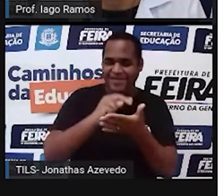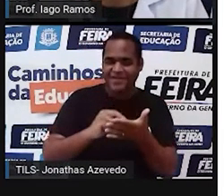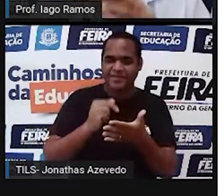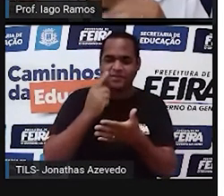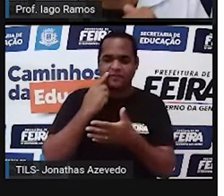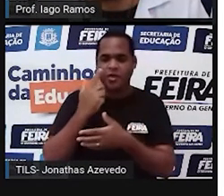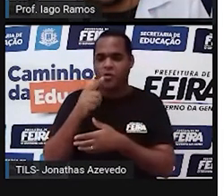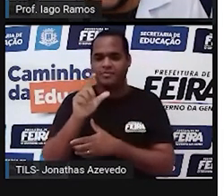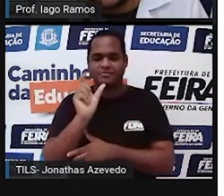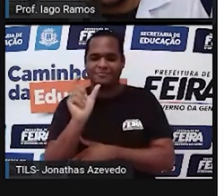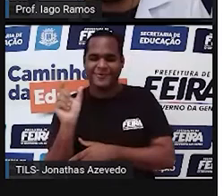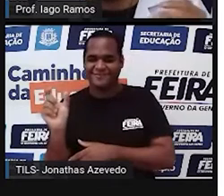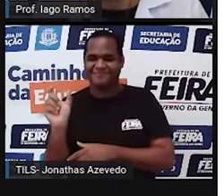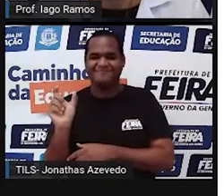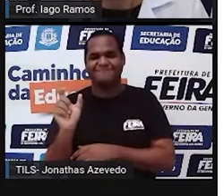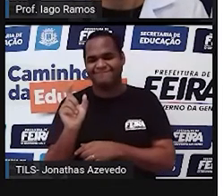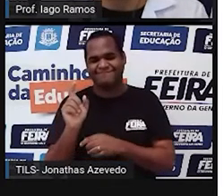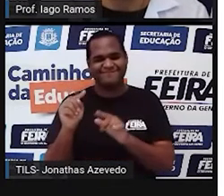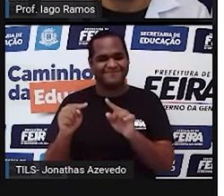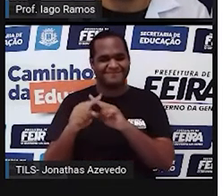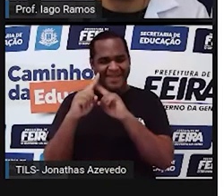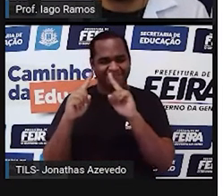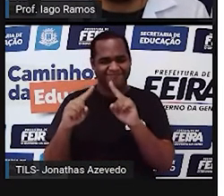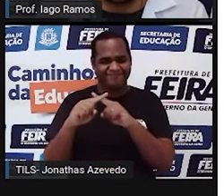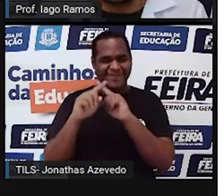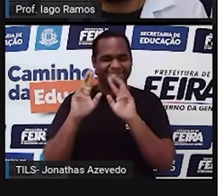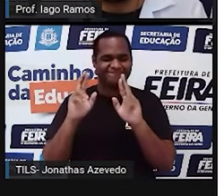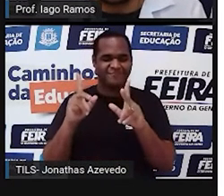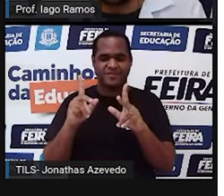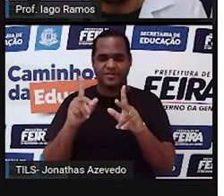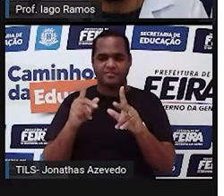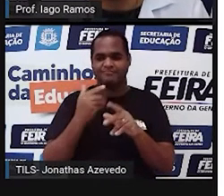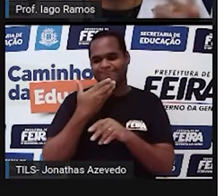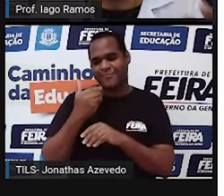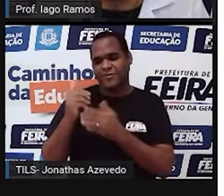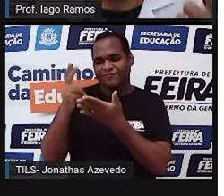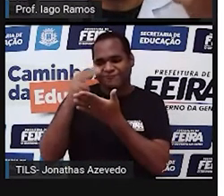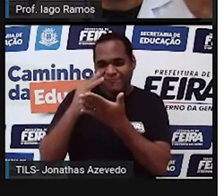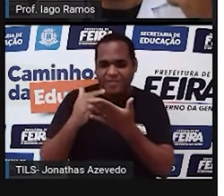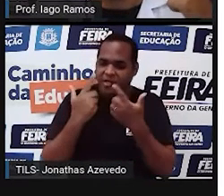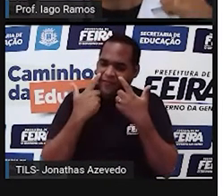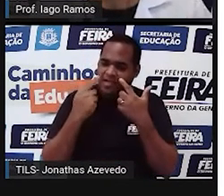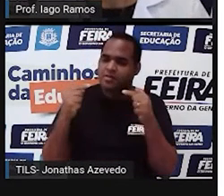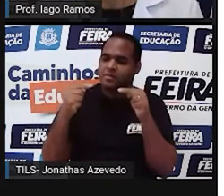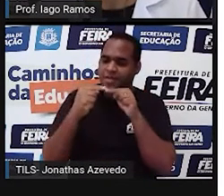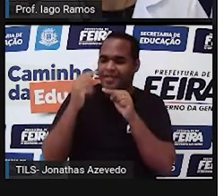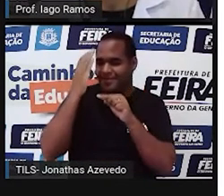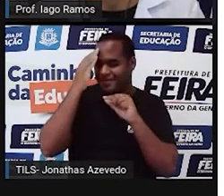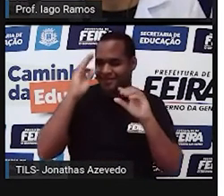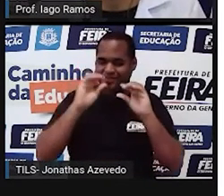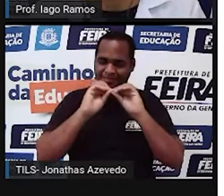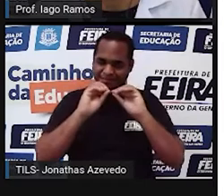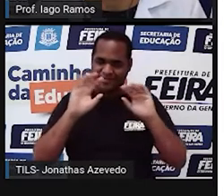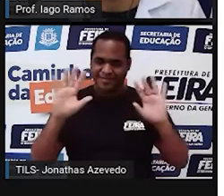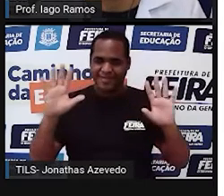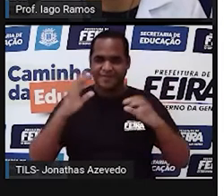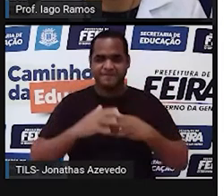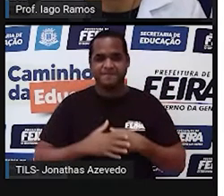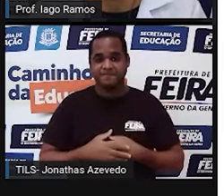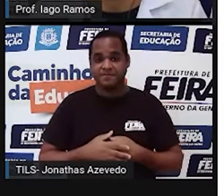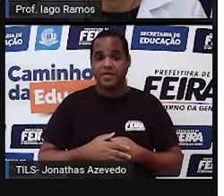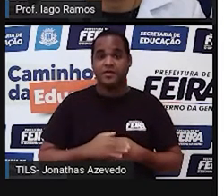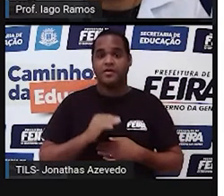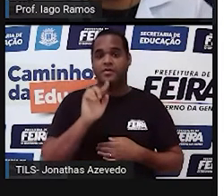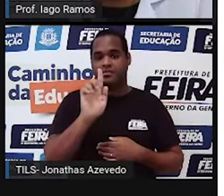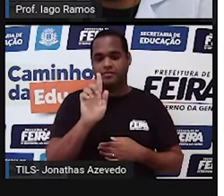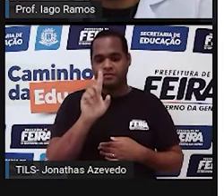do que ver palavras. Então o gráfico tem essa vantagem, né? E o gráfico, né? Uma